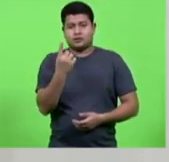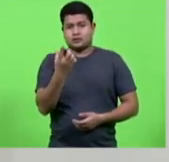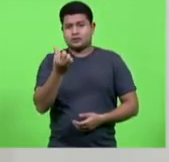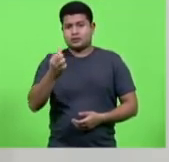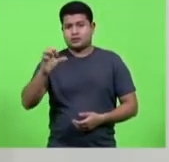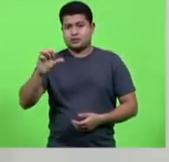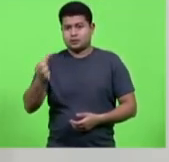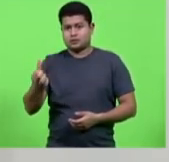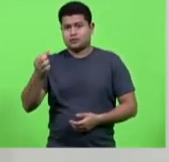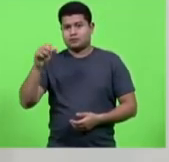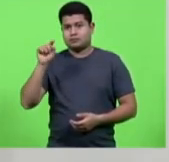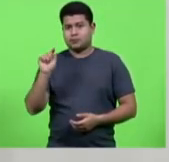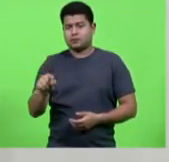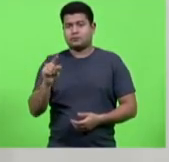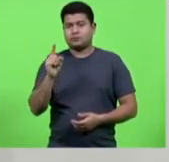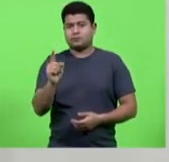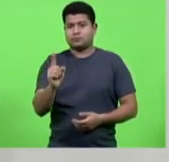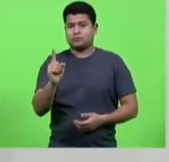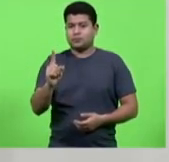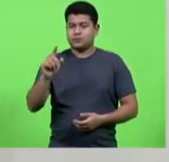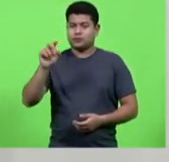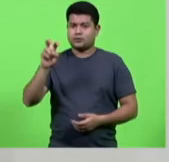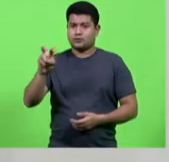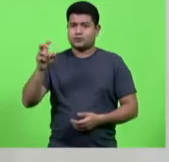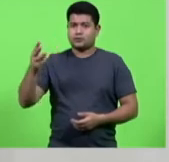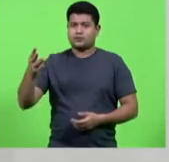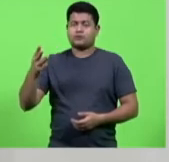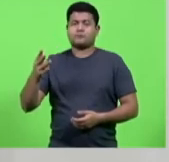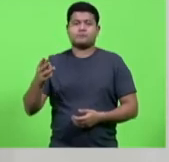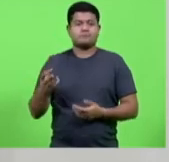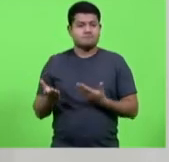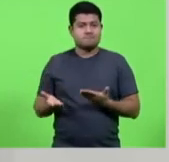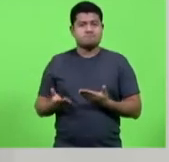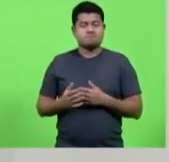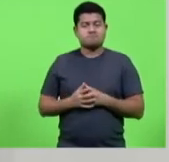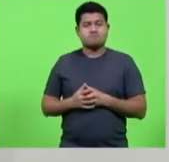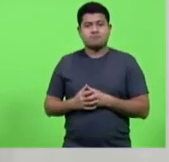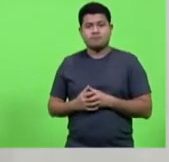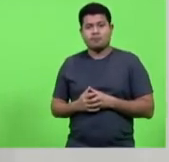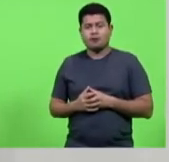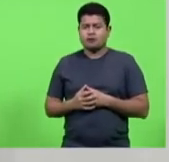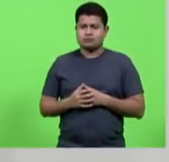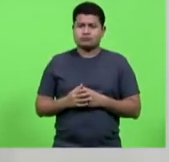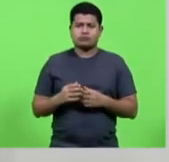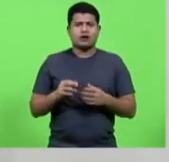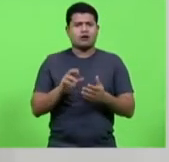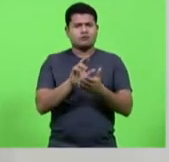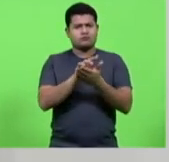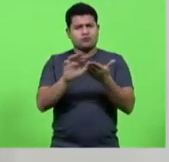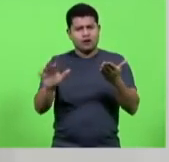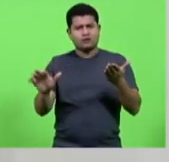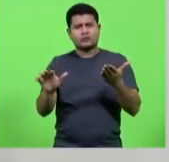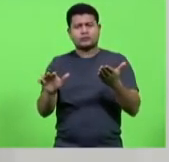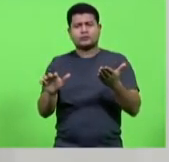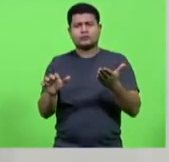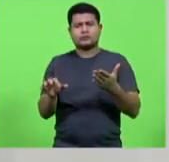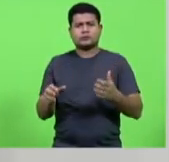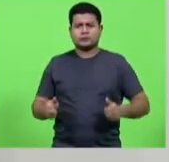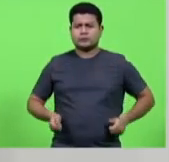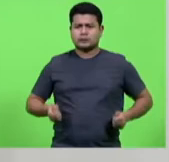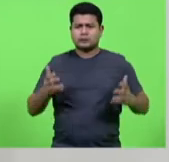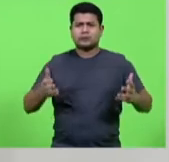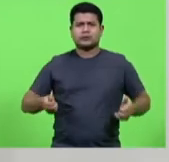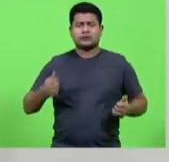2.580.176.350 ainda. Bom, gente, são valores consideráveis. Né? E por que eu estou falando desses valores aqui? Que eu estou repassando isso